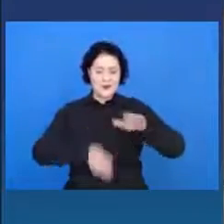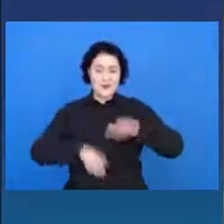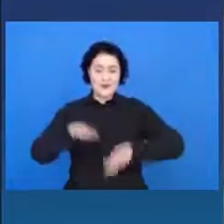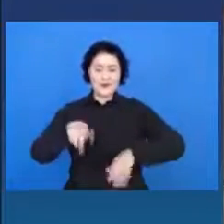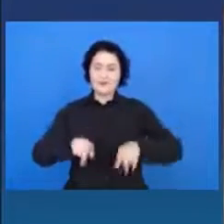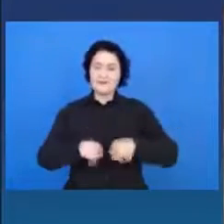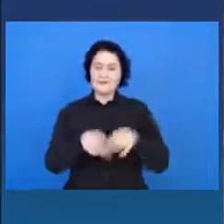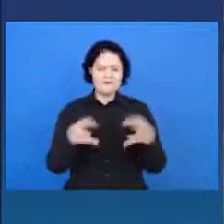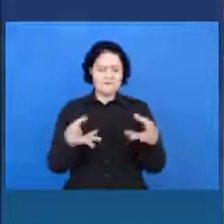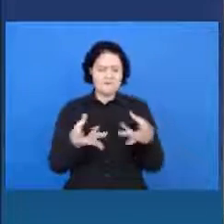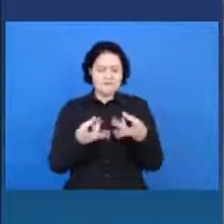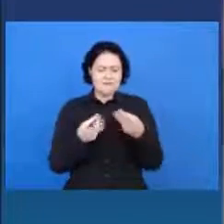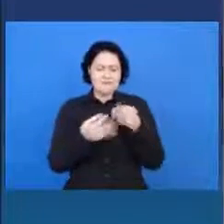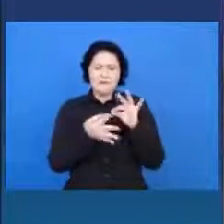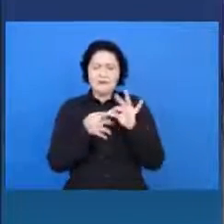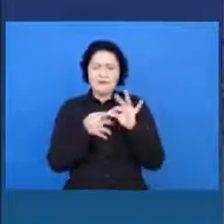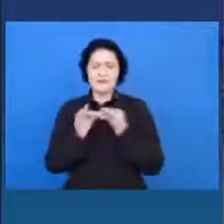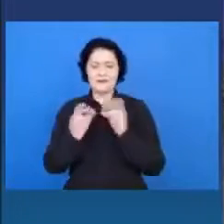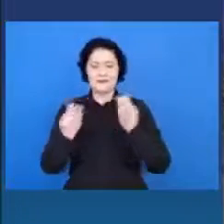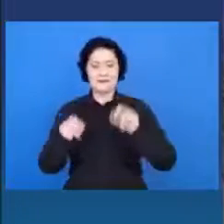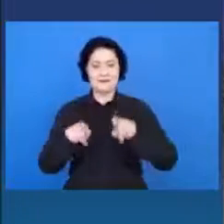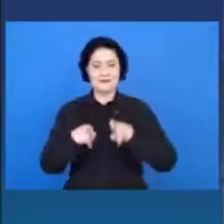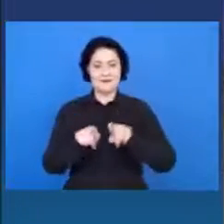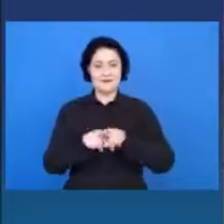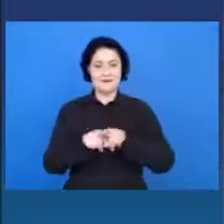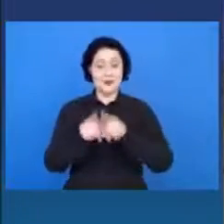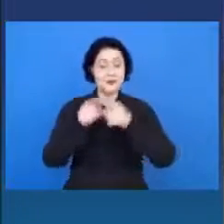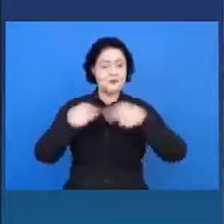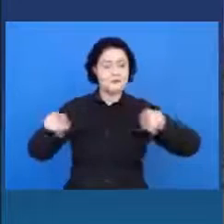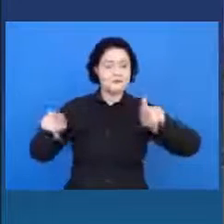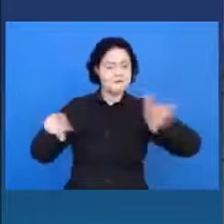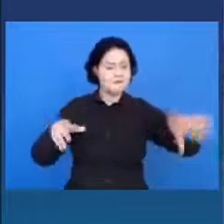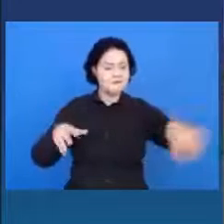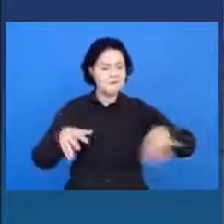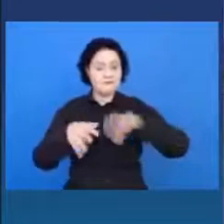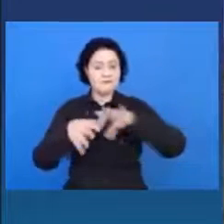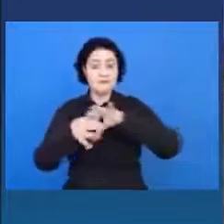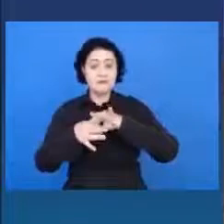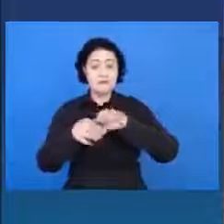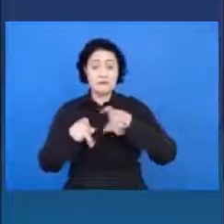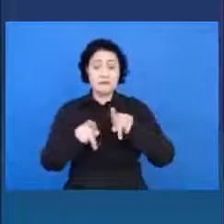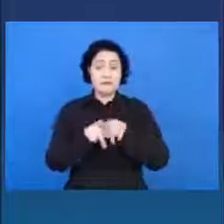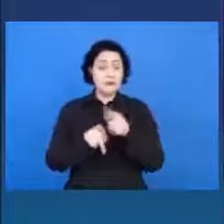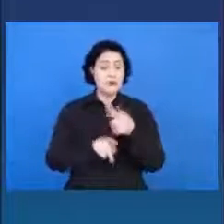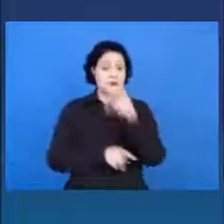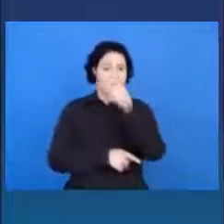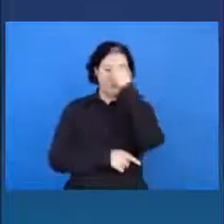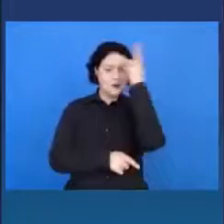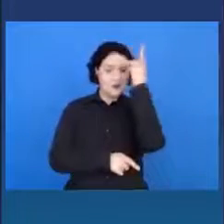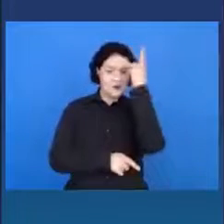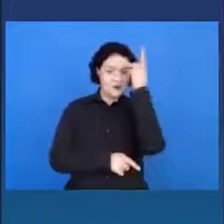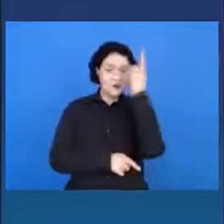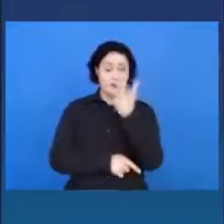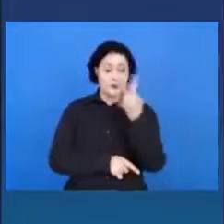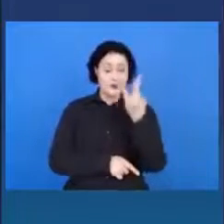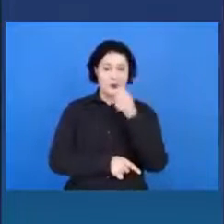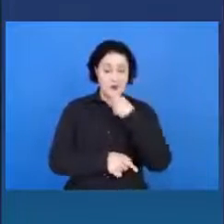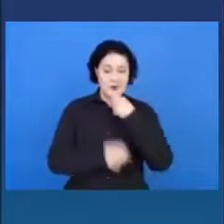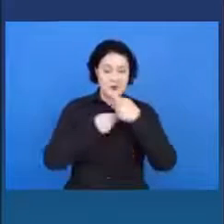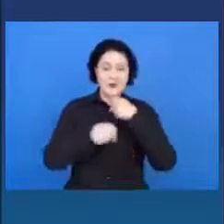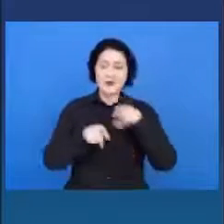primorosa concepção trilhas sonoras compostas ou adquiridas de artistas internacionais